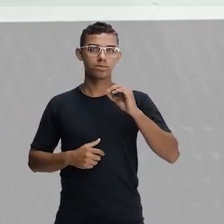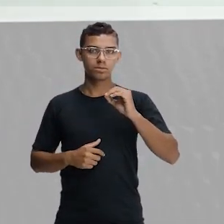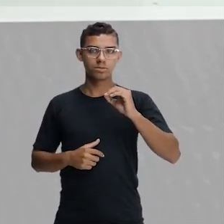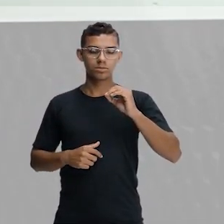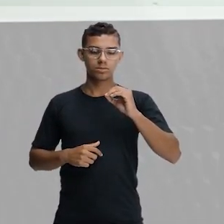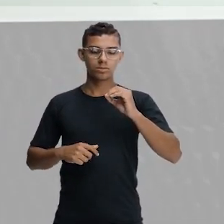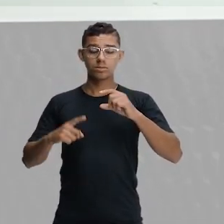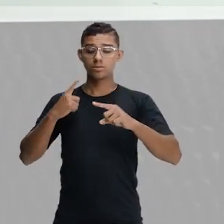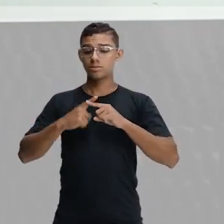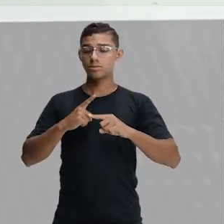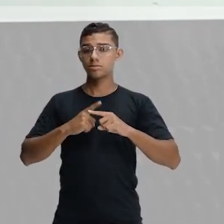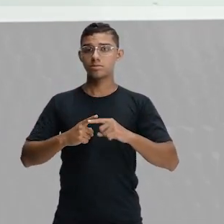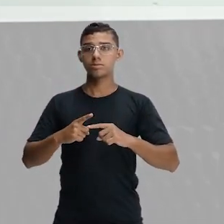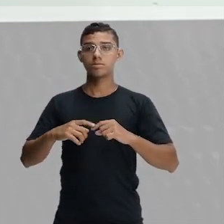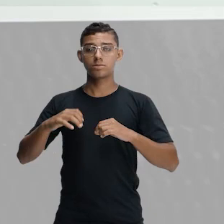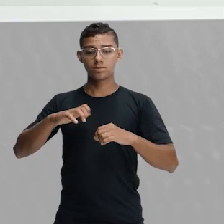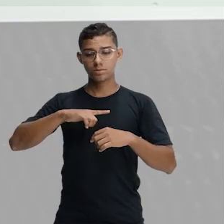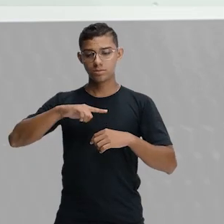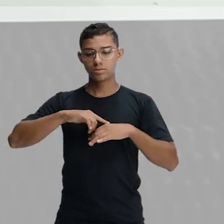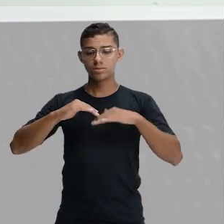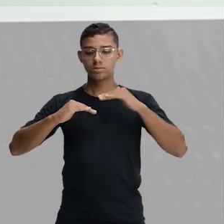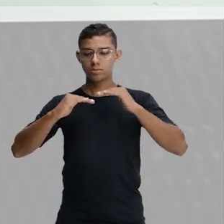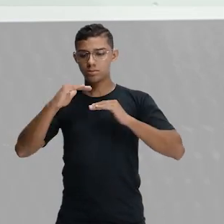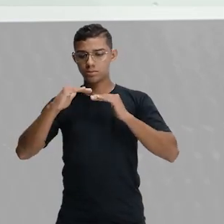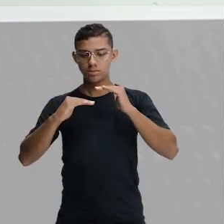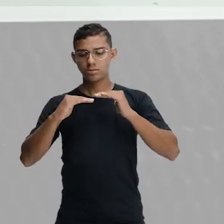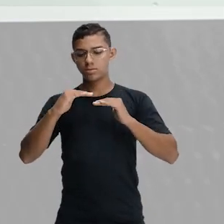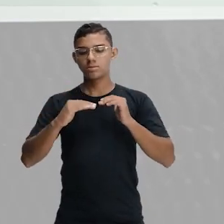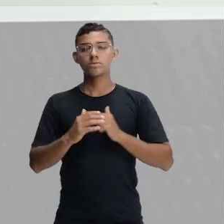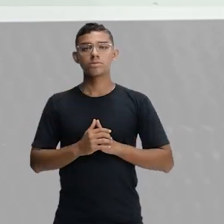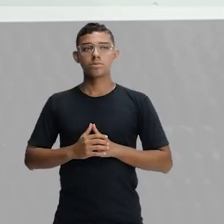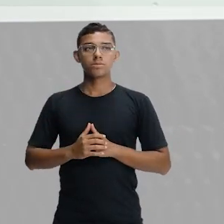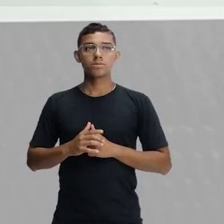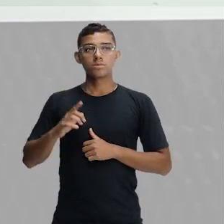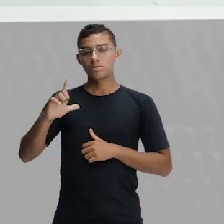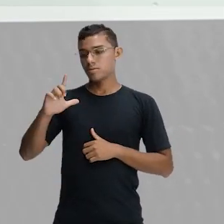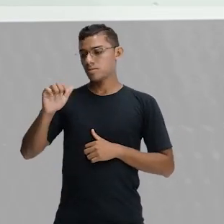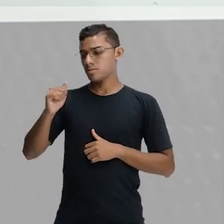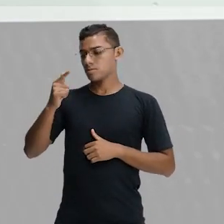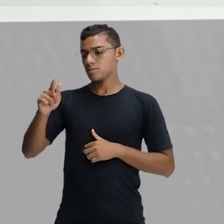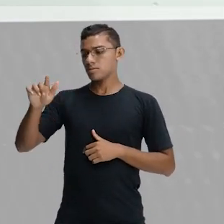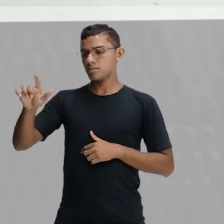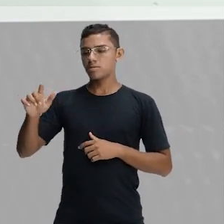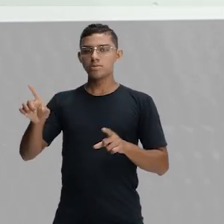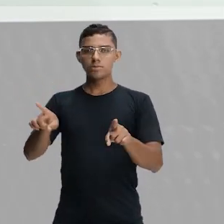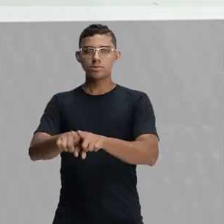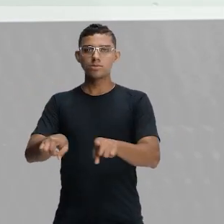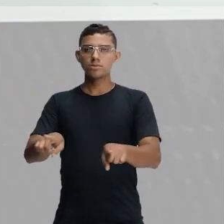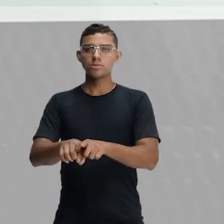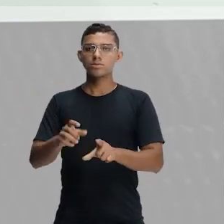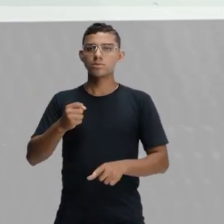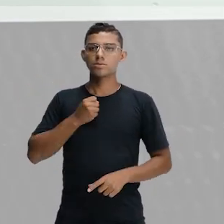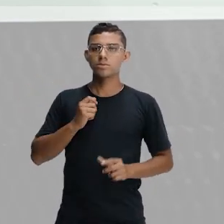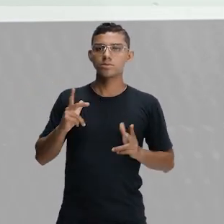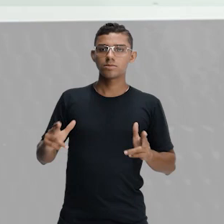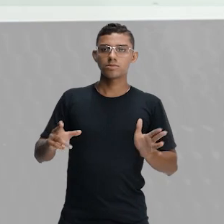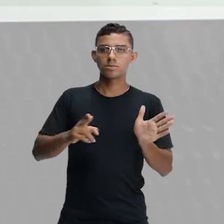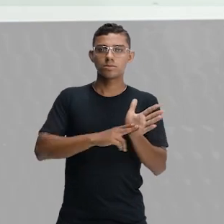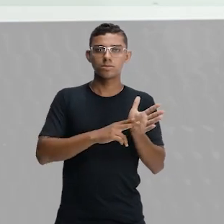está em equilíbrio. Ok? E a carga da lã, ela também é igual a